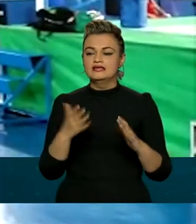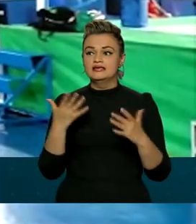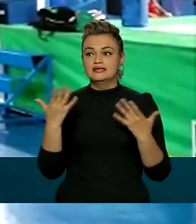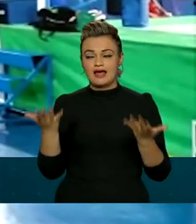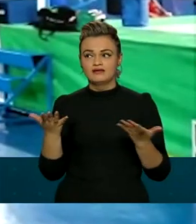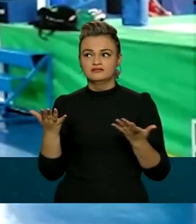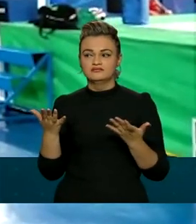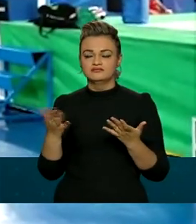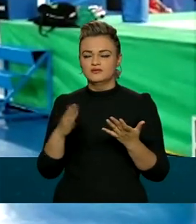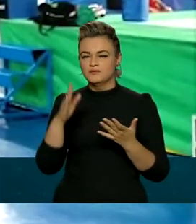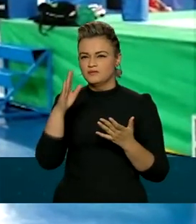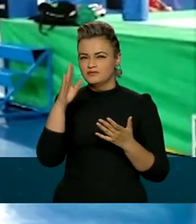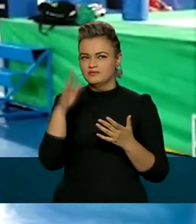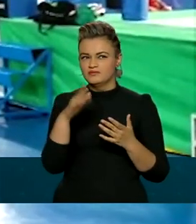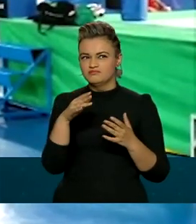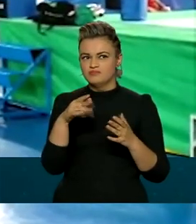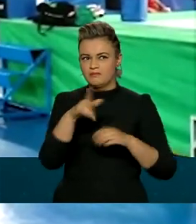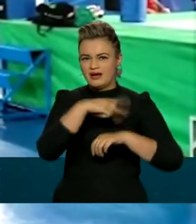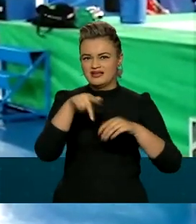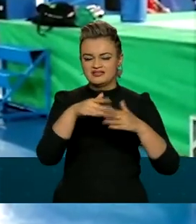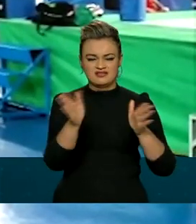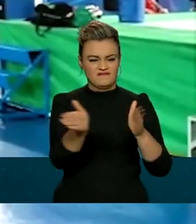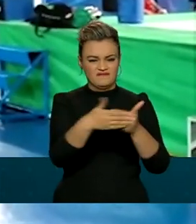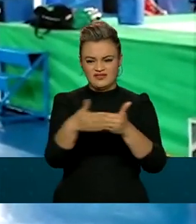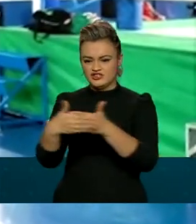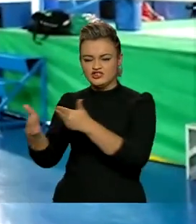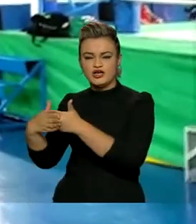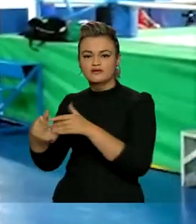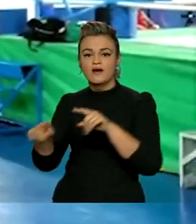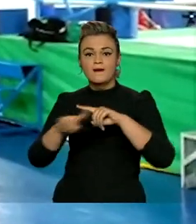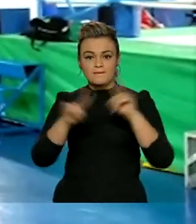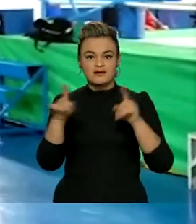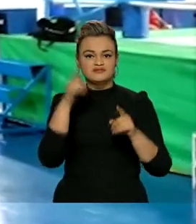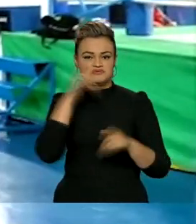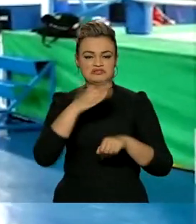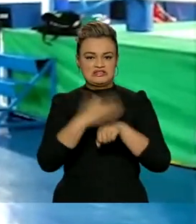quase completamente fechado, mas mesmo assim consegui manter o alto nível de treinamento.